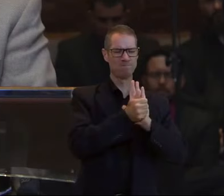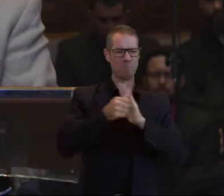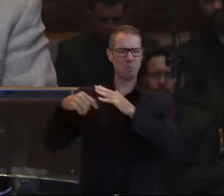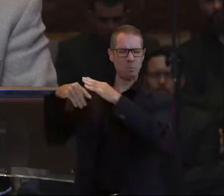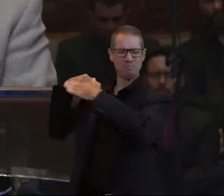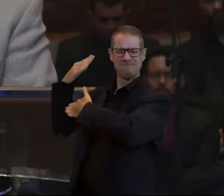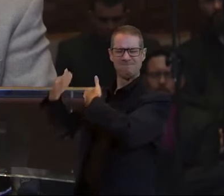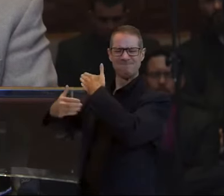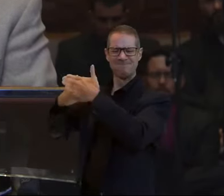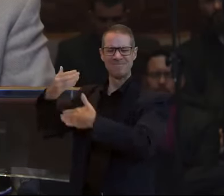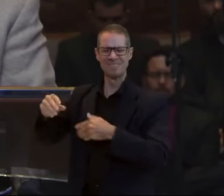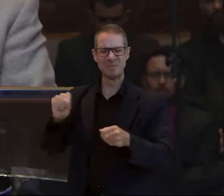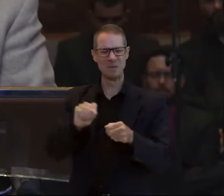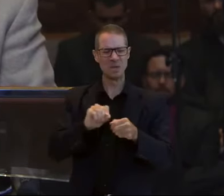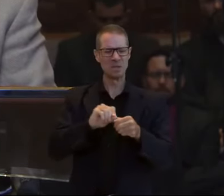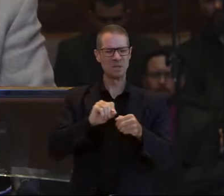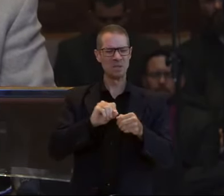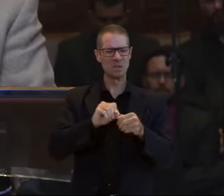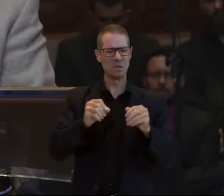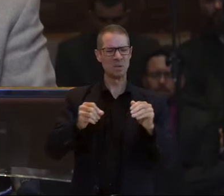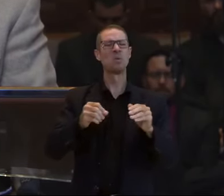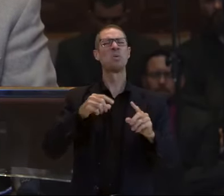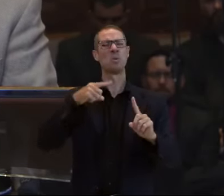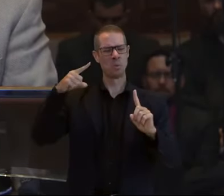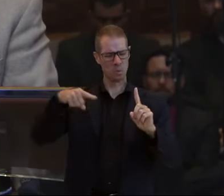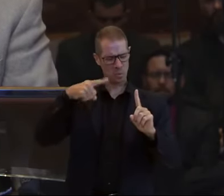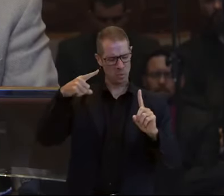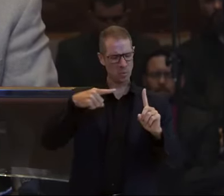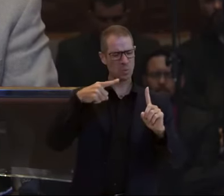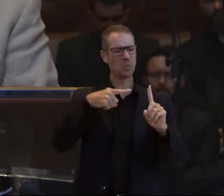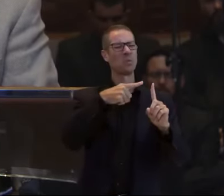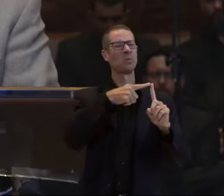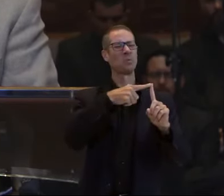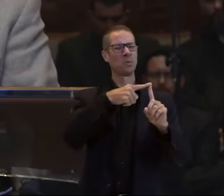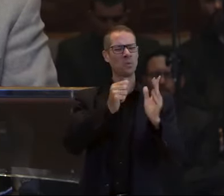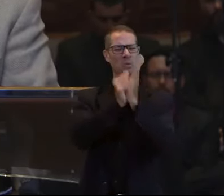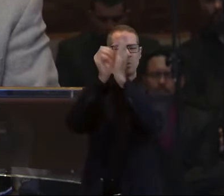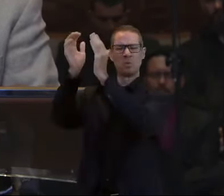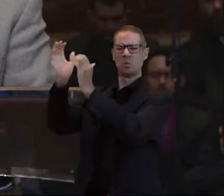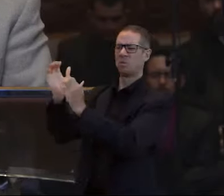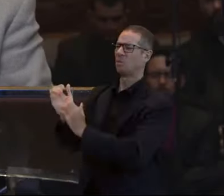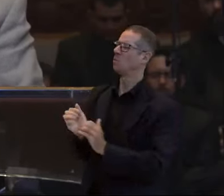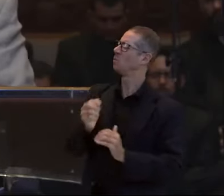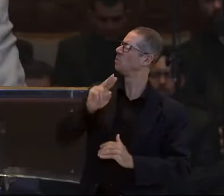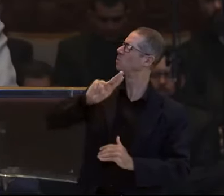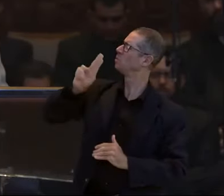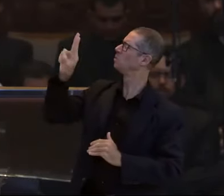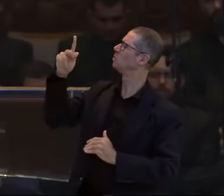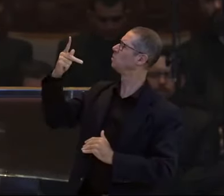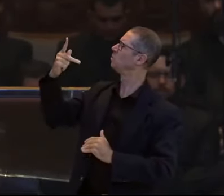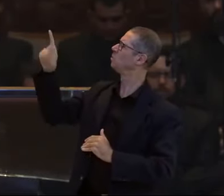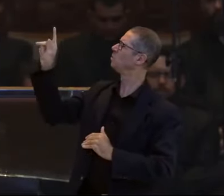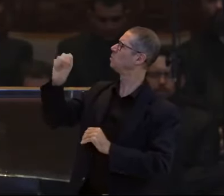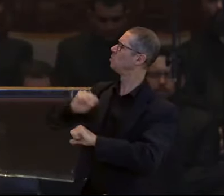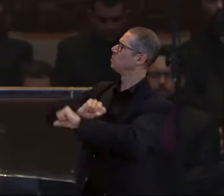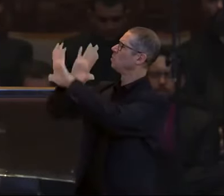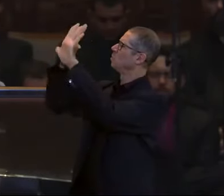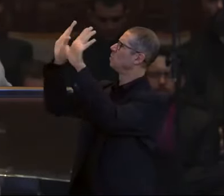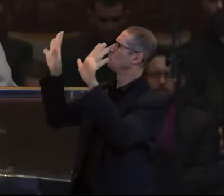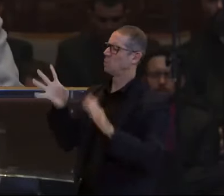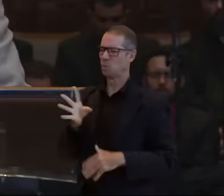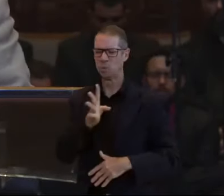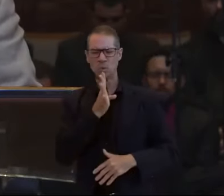fazemos é com o propósito que seja para o louvor da sua glória, com o propósito de